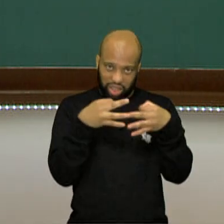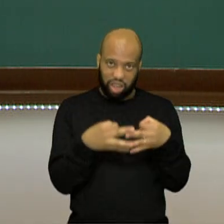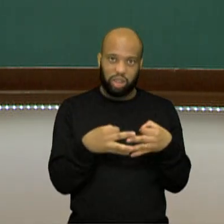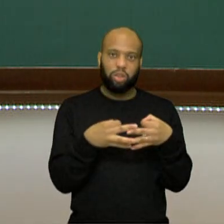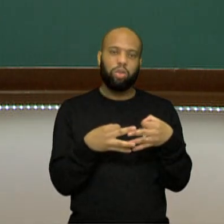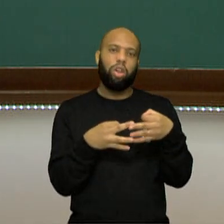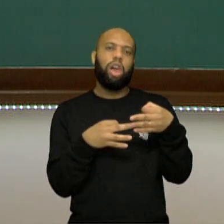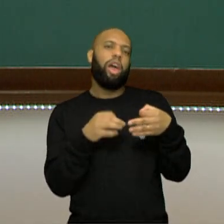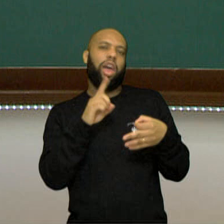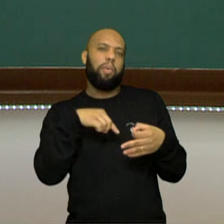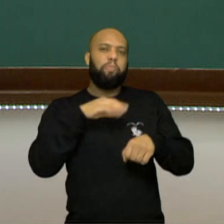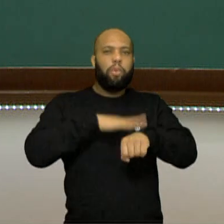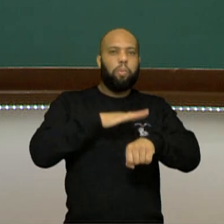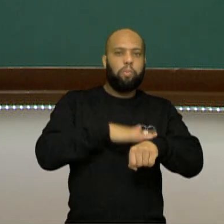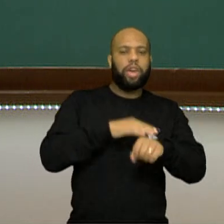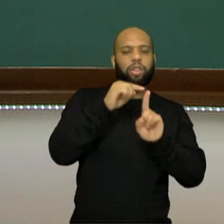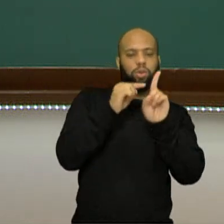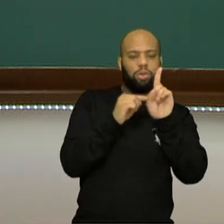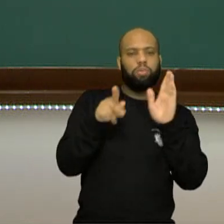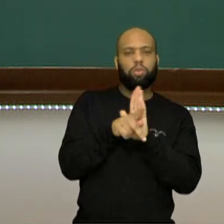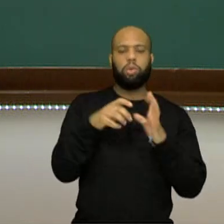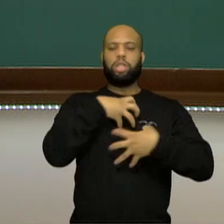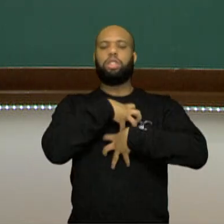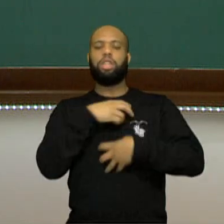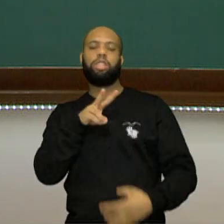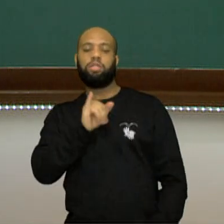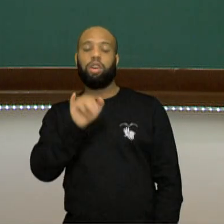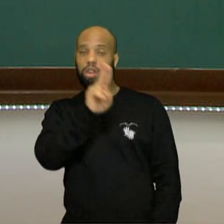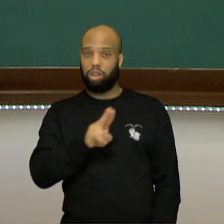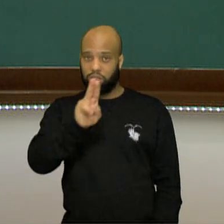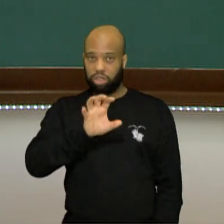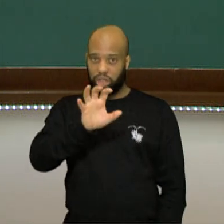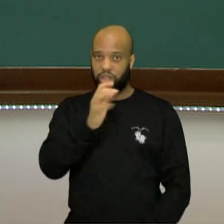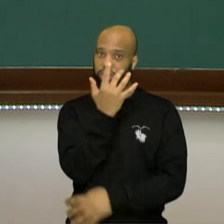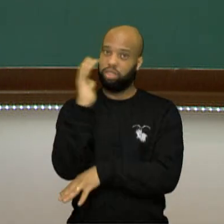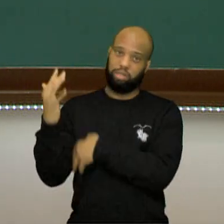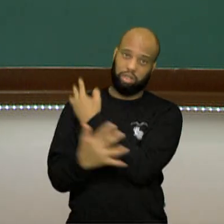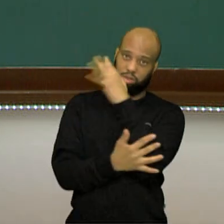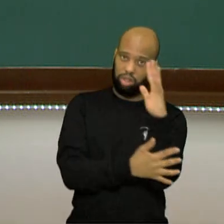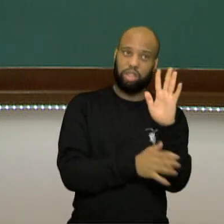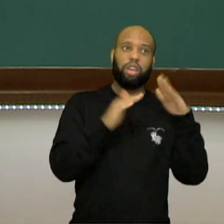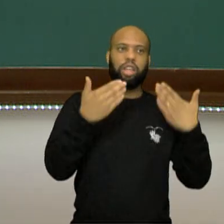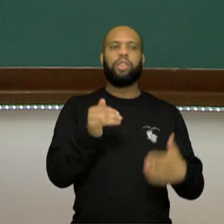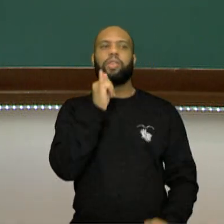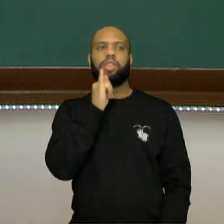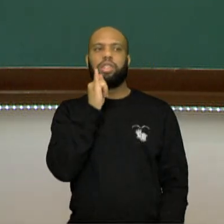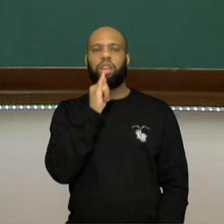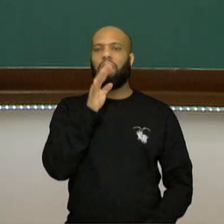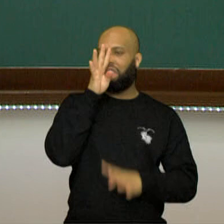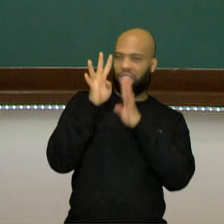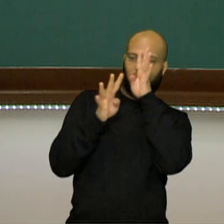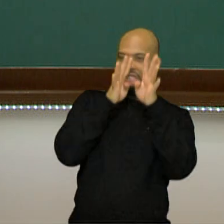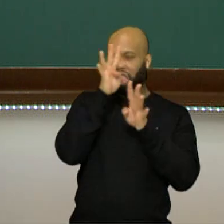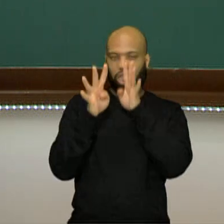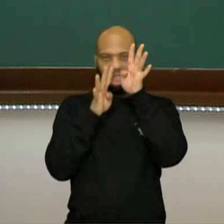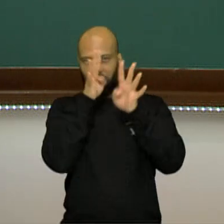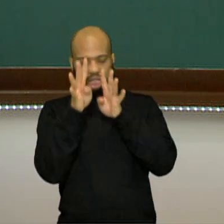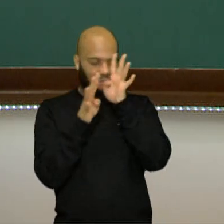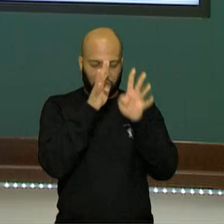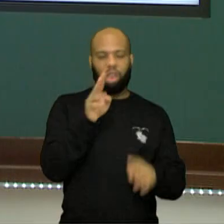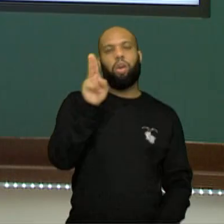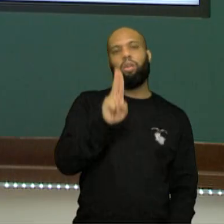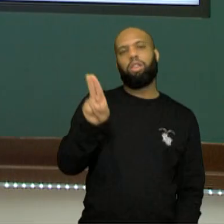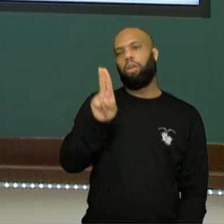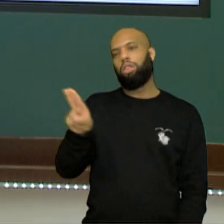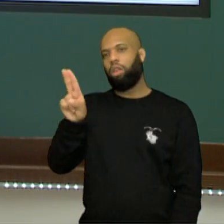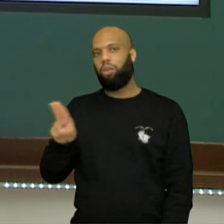qual momento, para qual tipo de sintoma que a gente está sentindo. Então, não é correto a gente fazer o uso